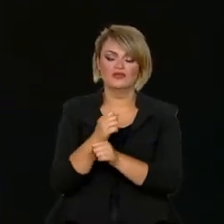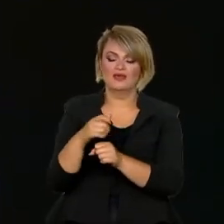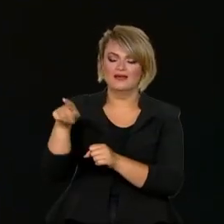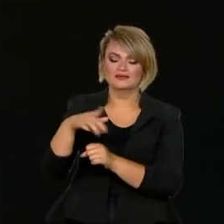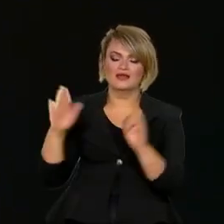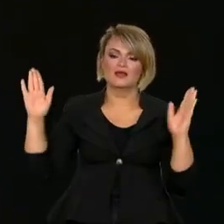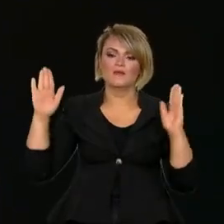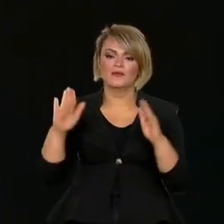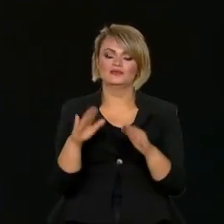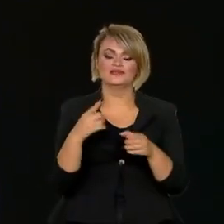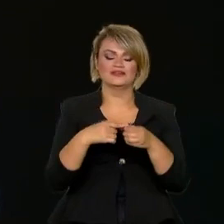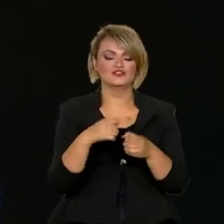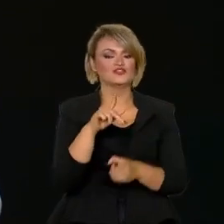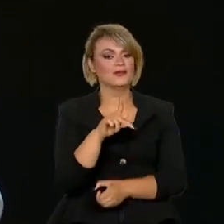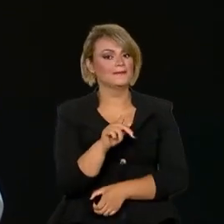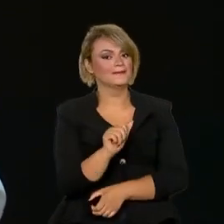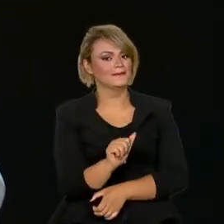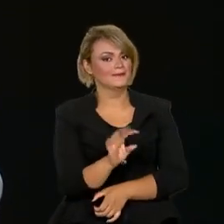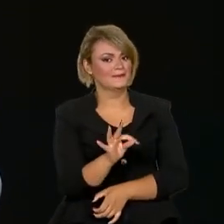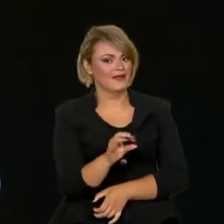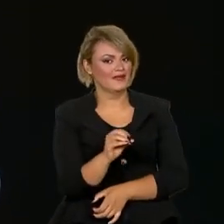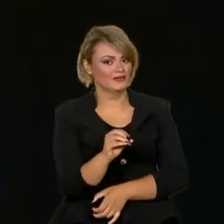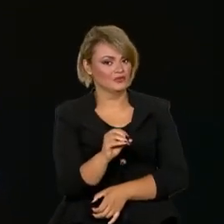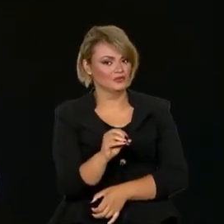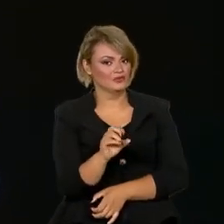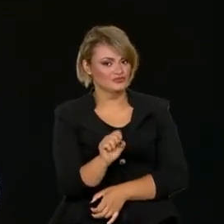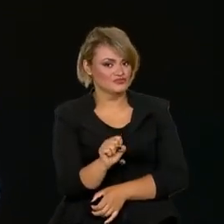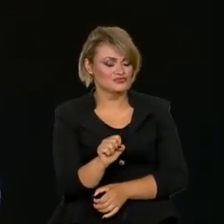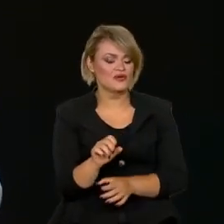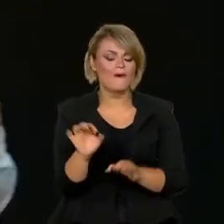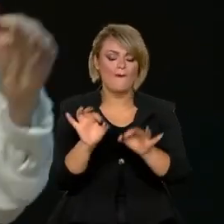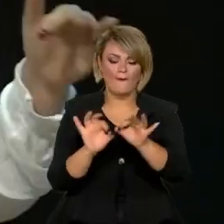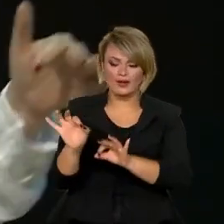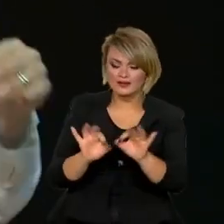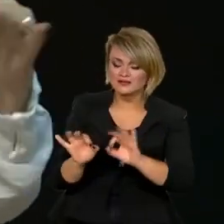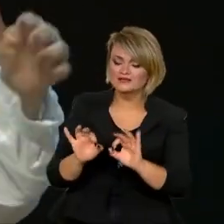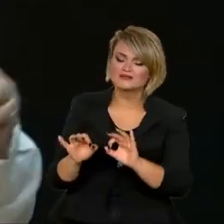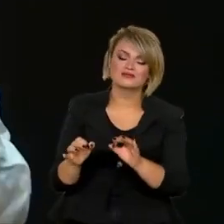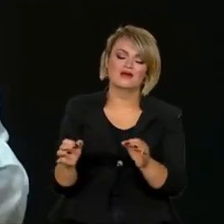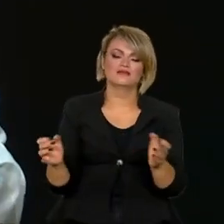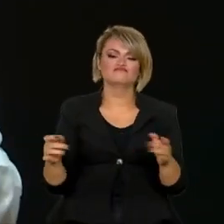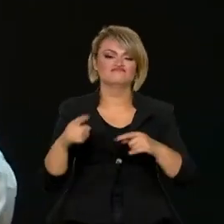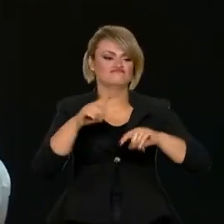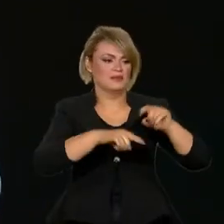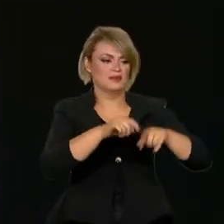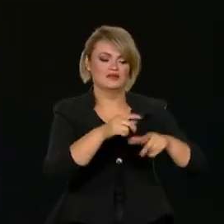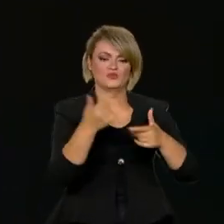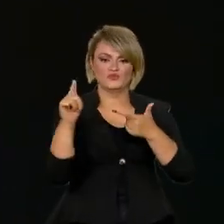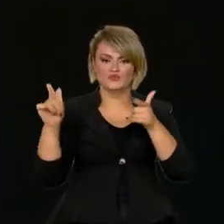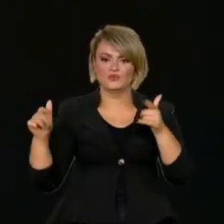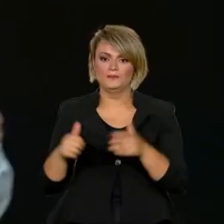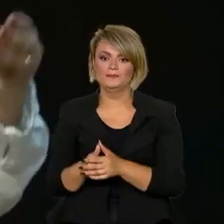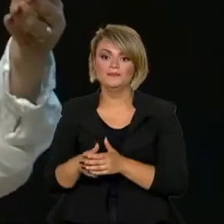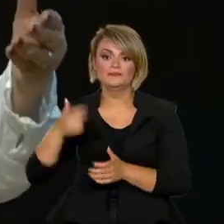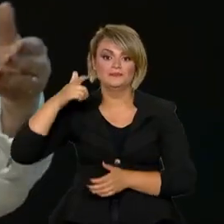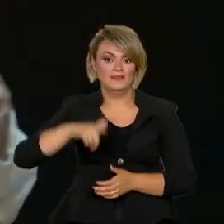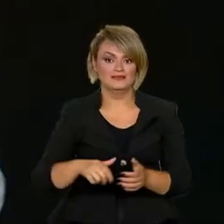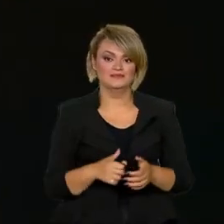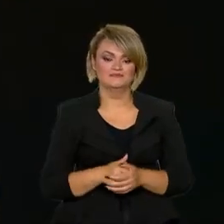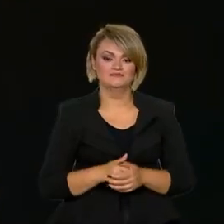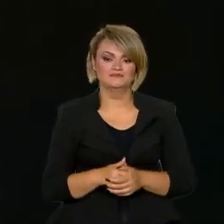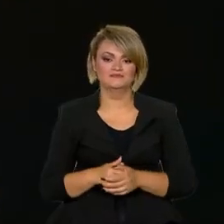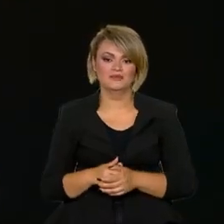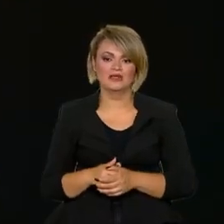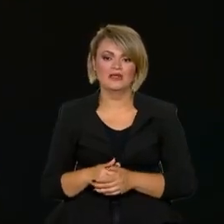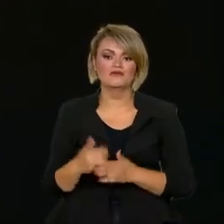com reformas de ampliação de pista e do terminal de passageiros, além de equipamentos. Além disso, vamos